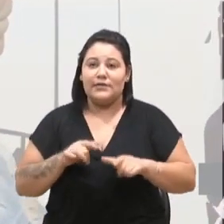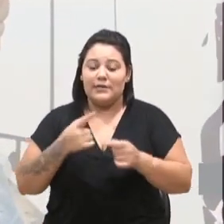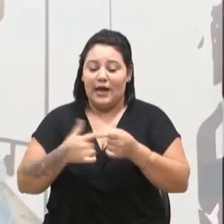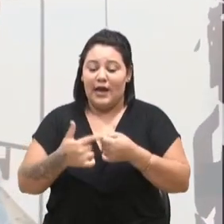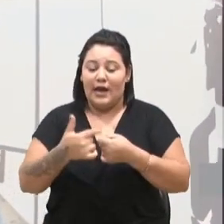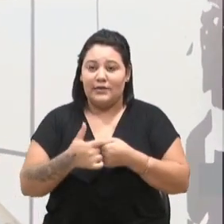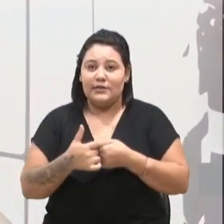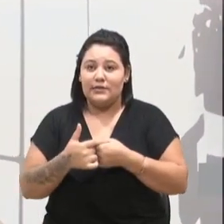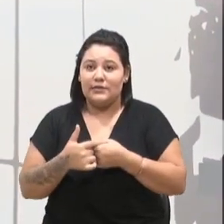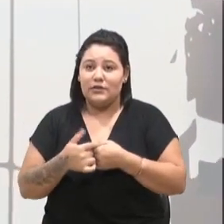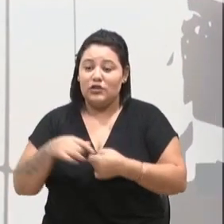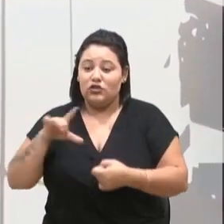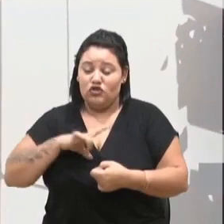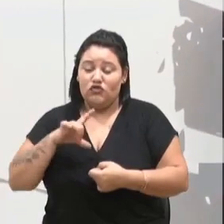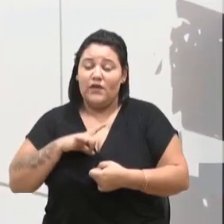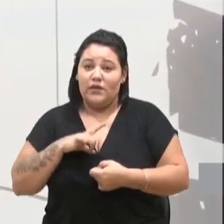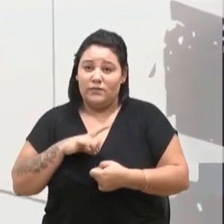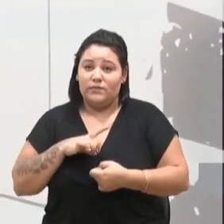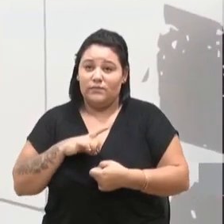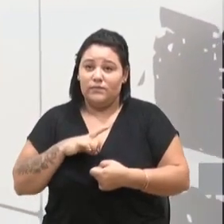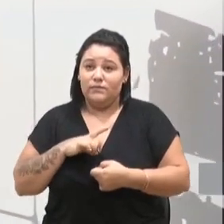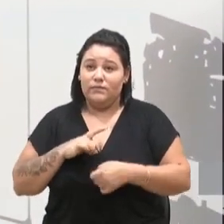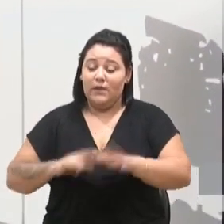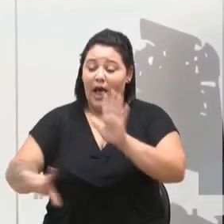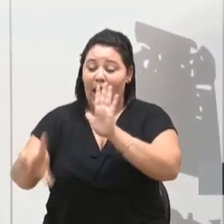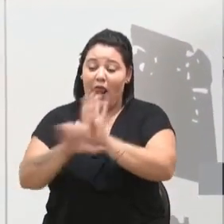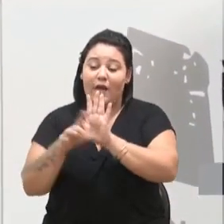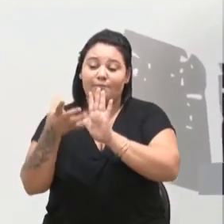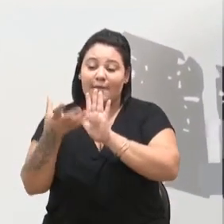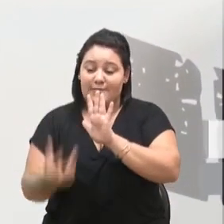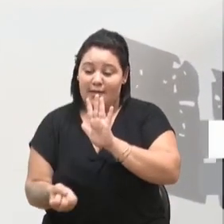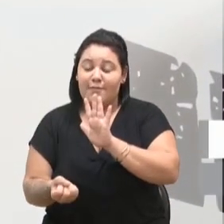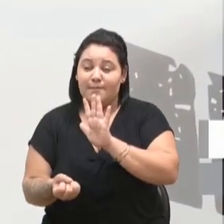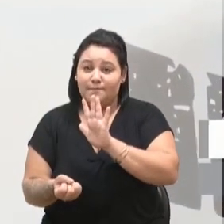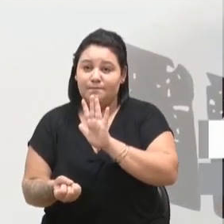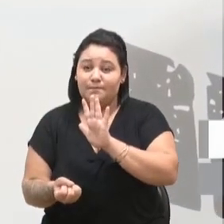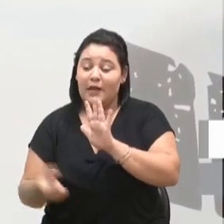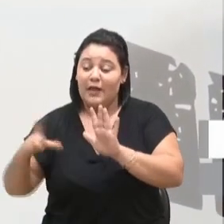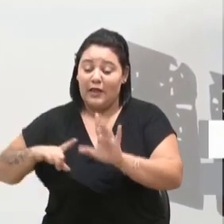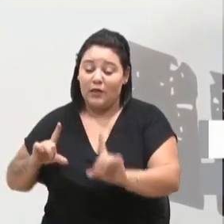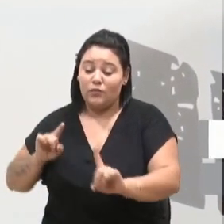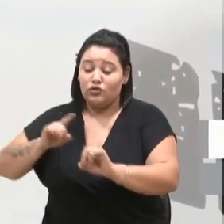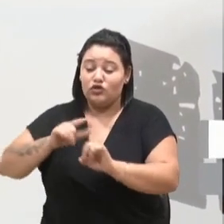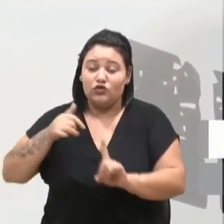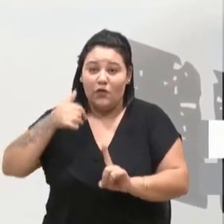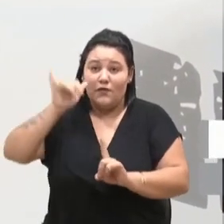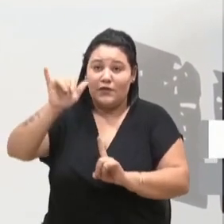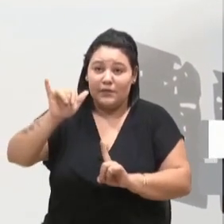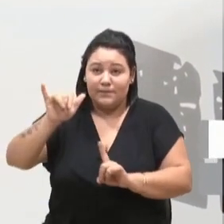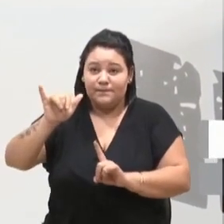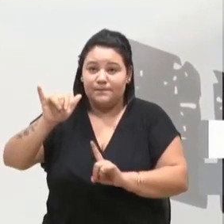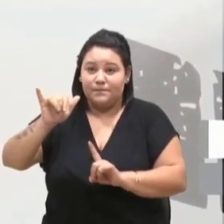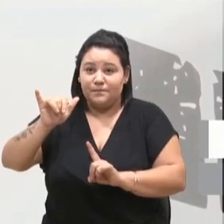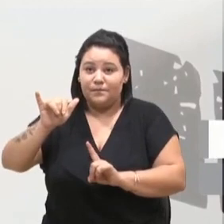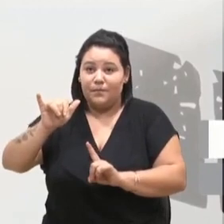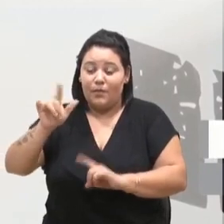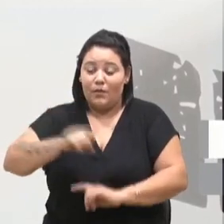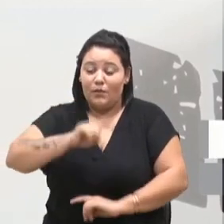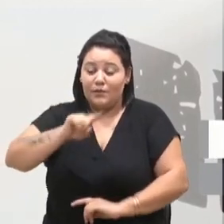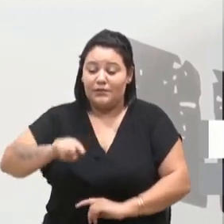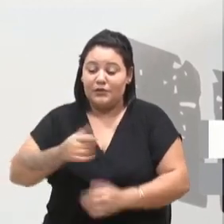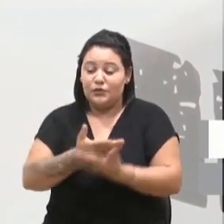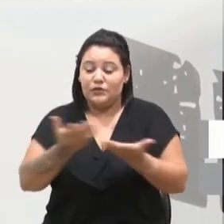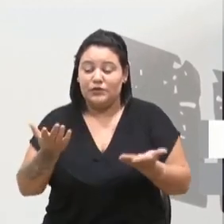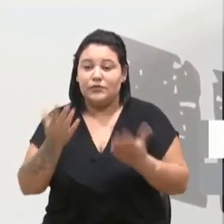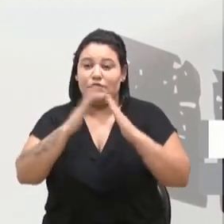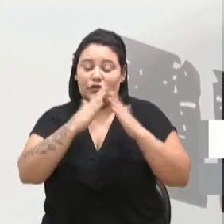Santa Catarina, essa legislação. Então, que visa a evitar, coibir, em especial num âmbito escolar, mas